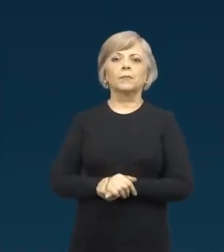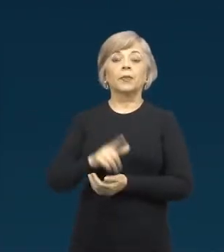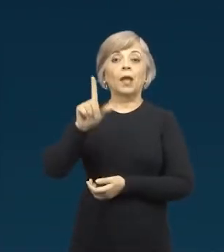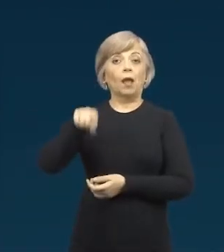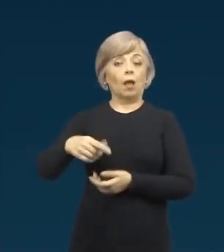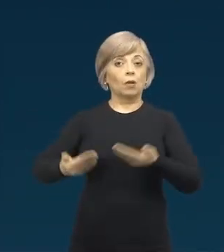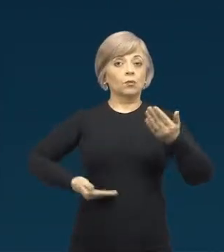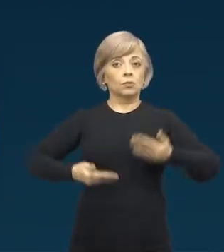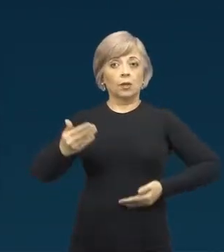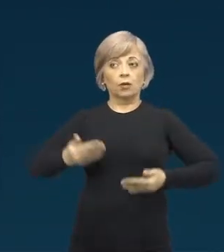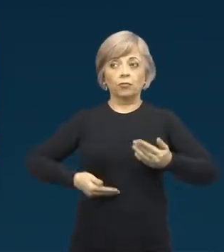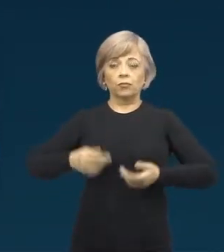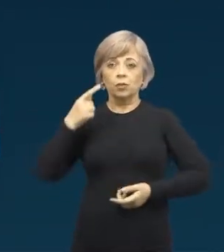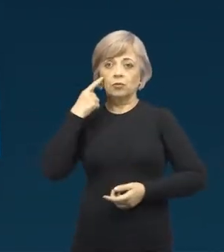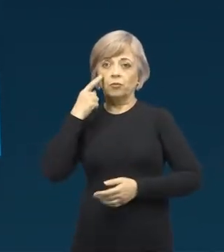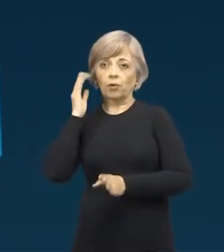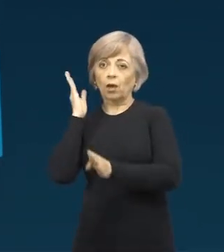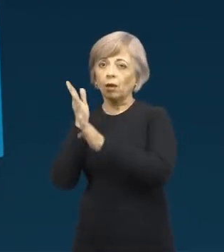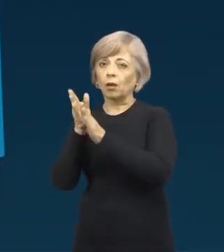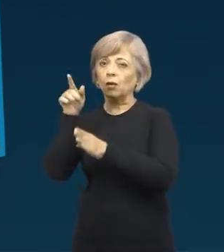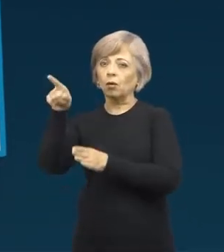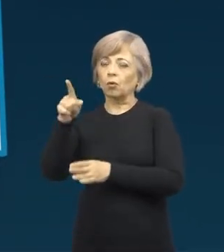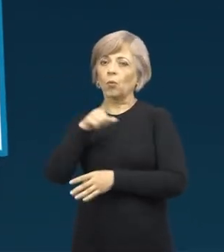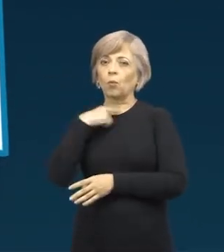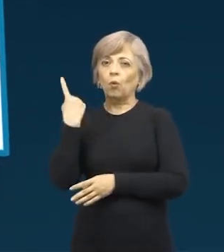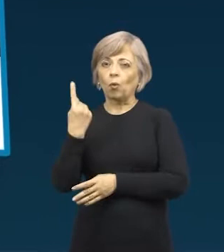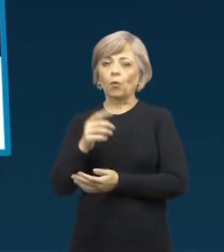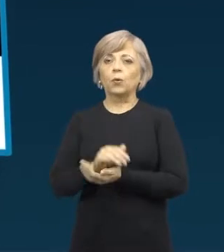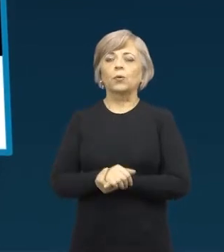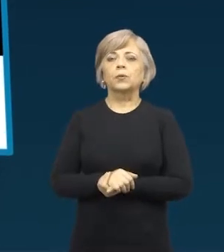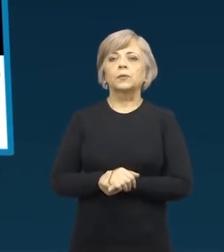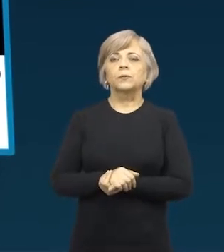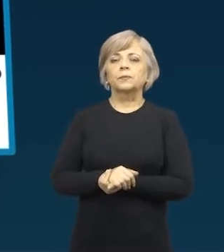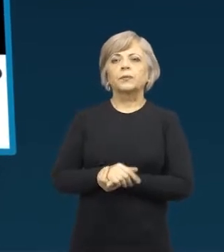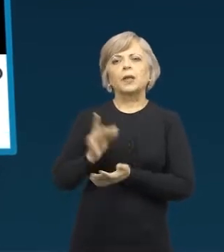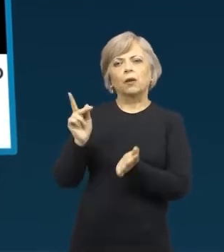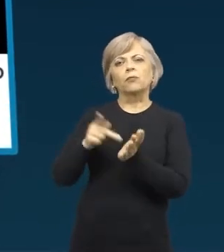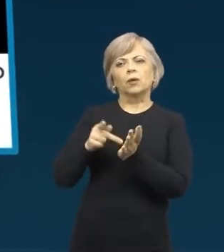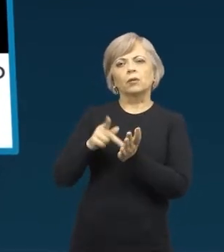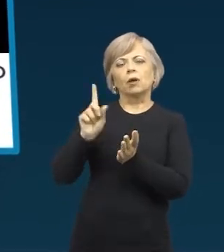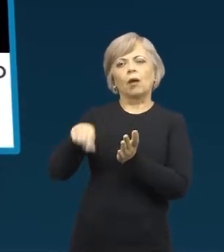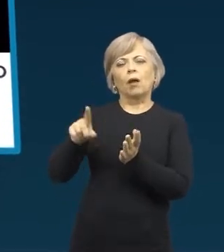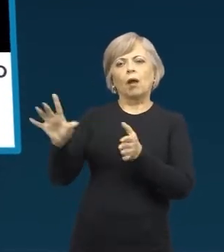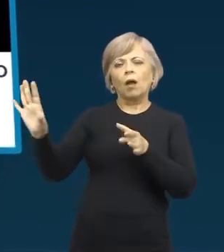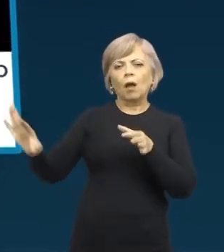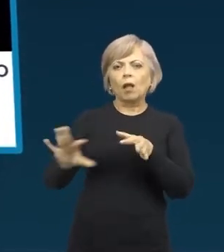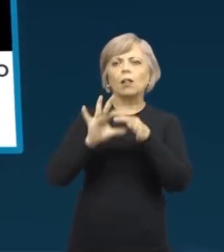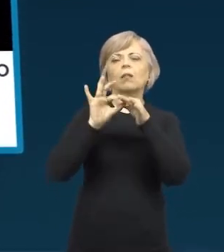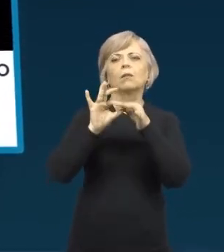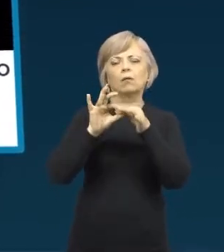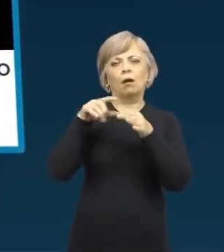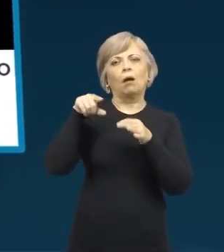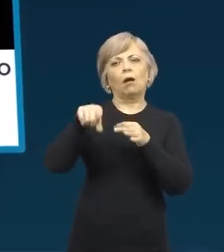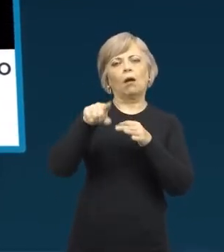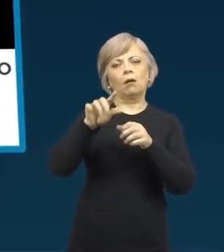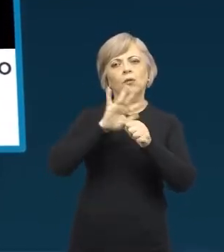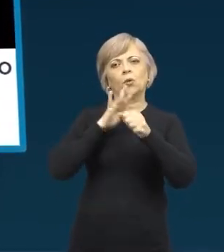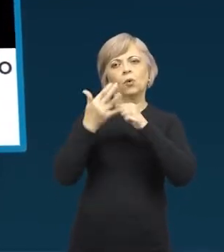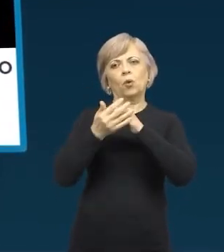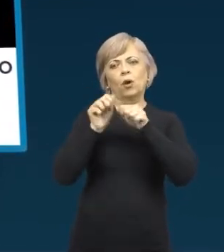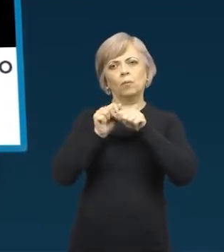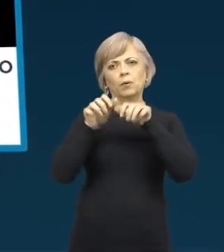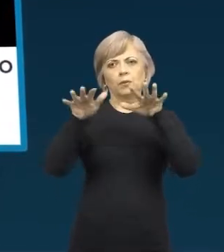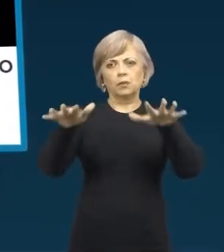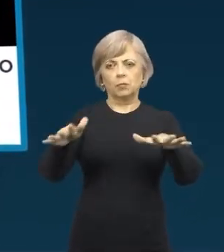serviço de verificação de óbito, que é na verdade, um serviço ligado a pandemias, a identificação